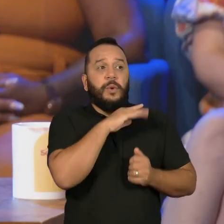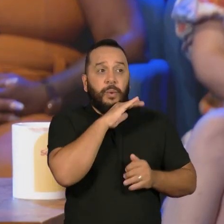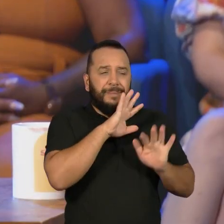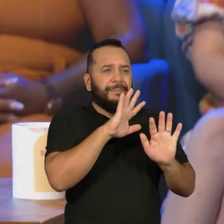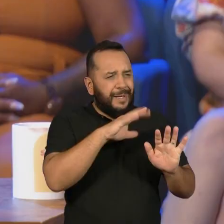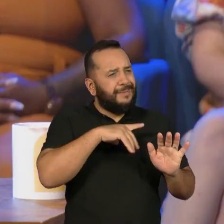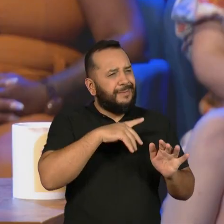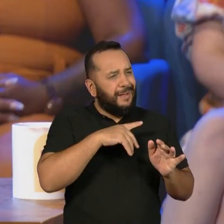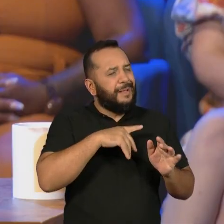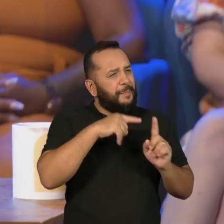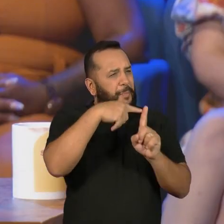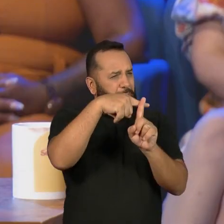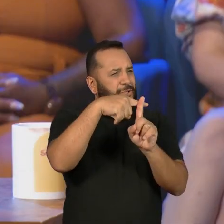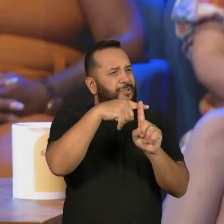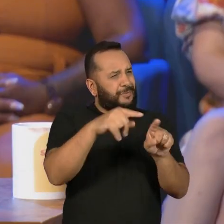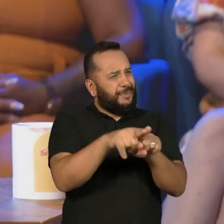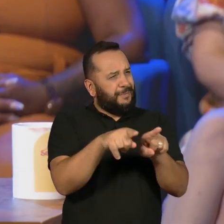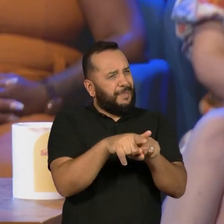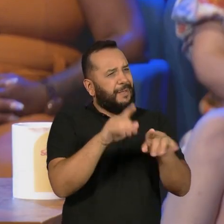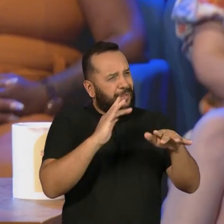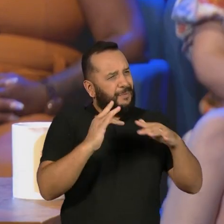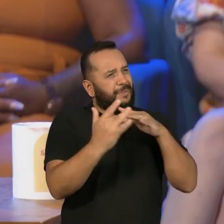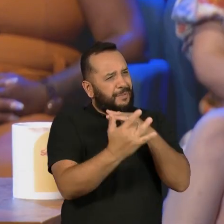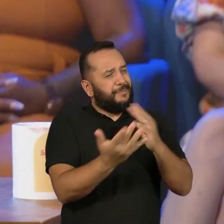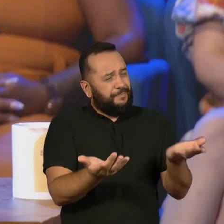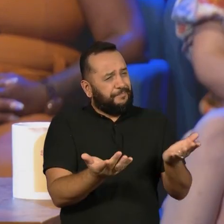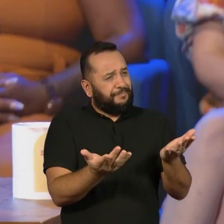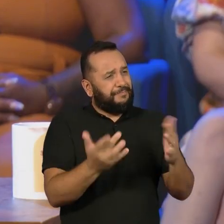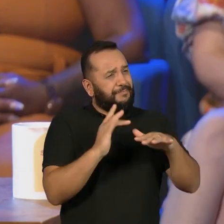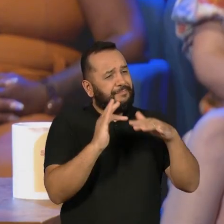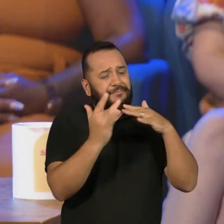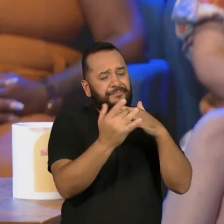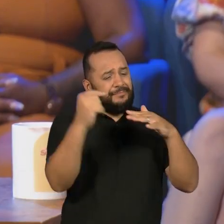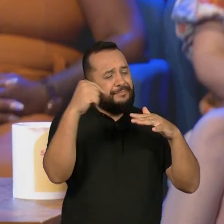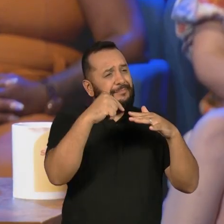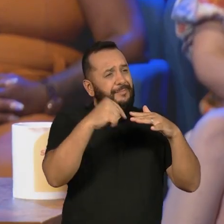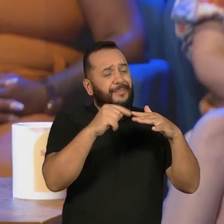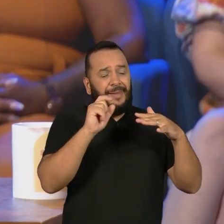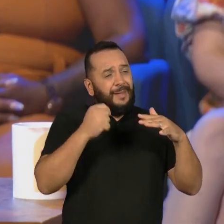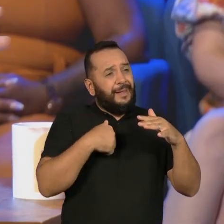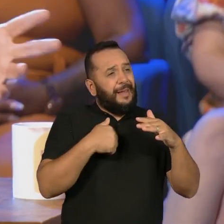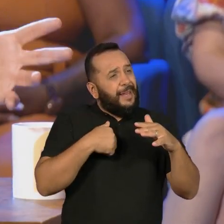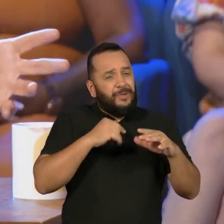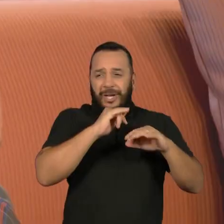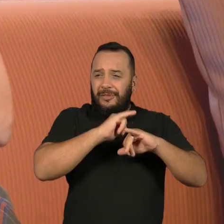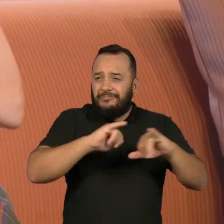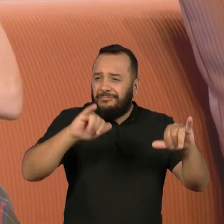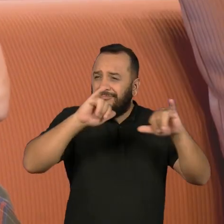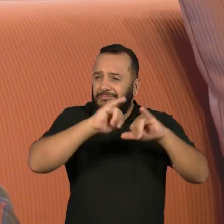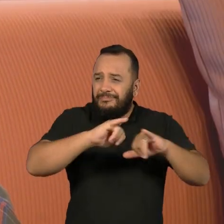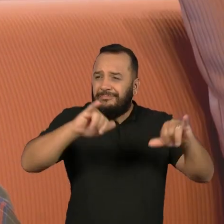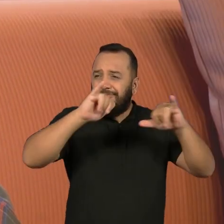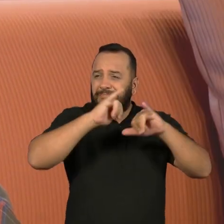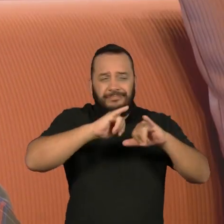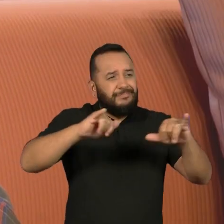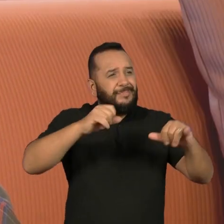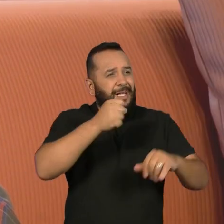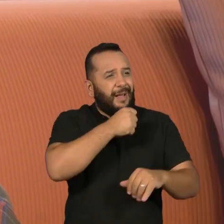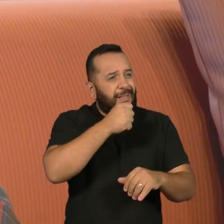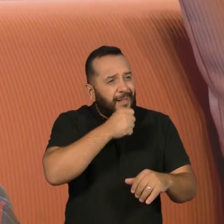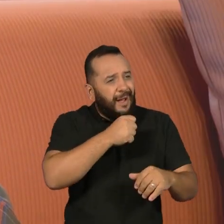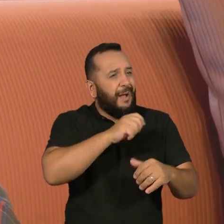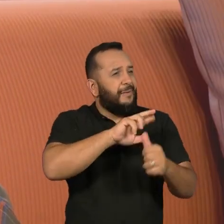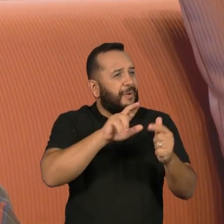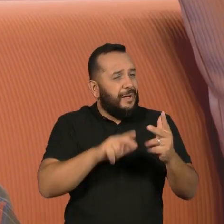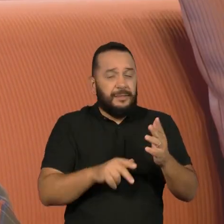os benefícios. Sim. E um desses benefícios é você poder levar sua mensagem para mais gente. Você começa a chegar em lugares que